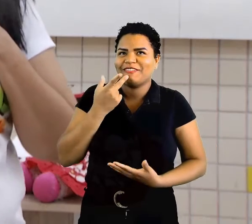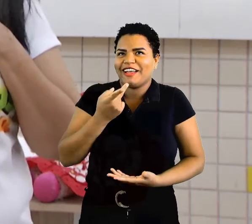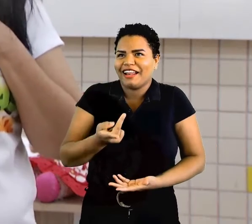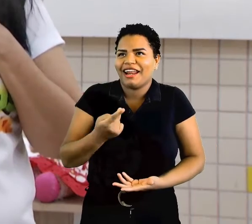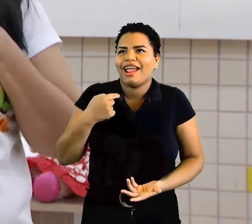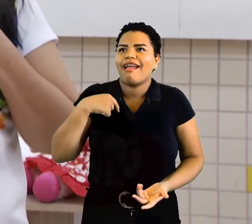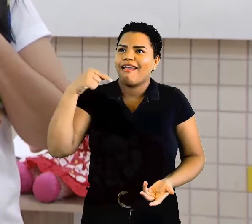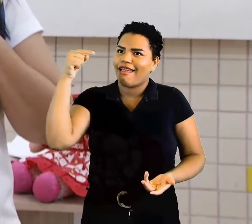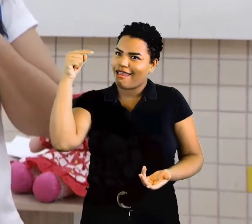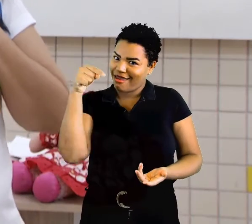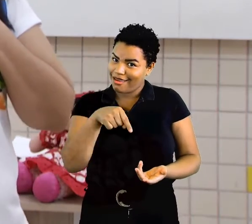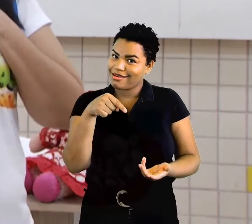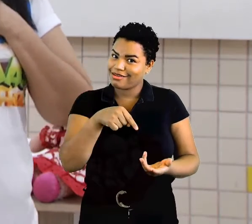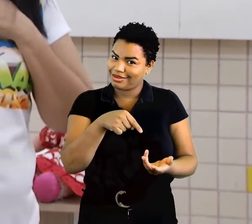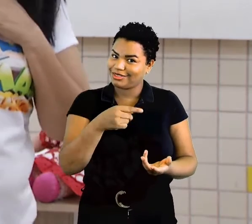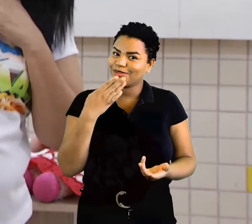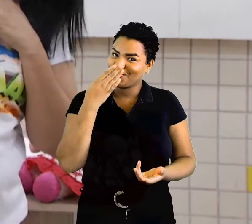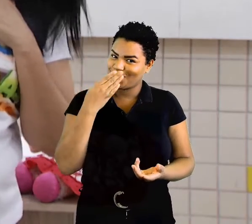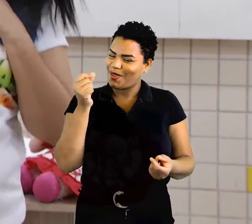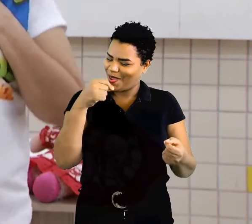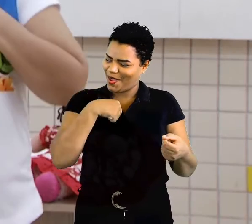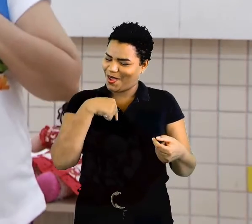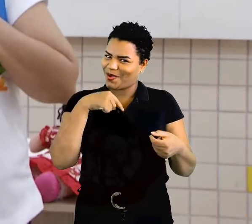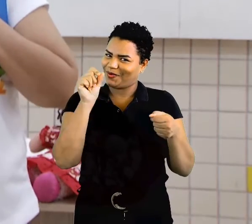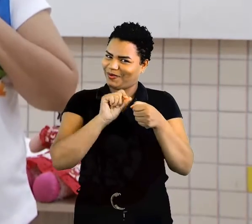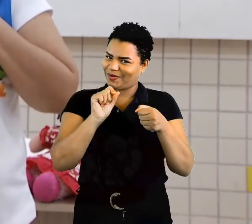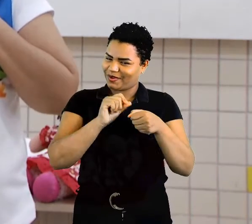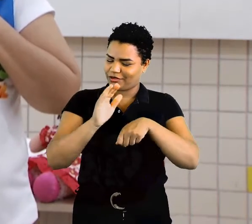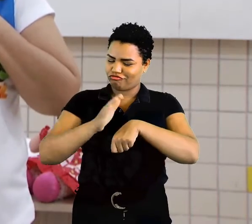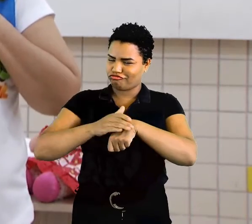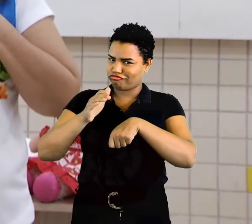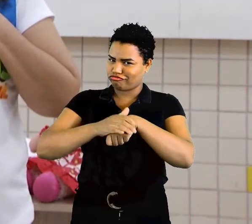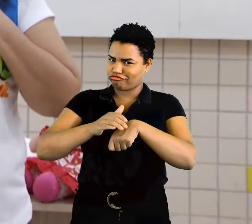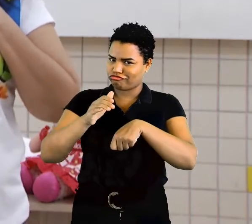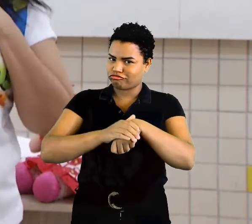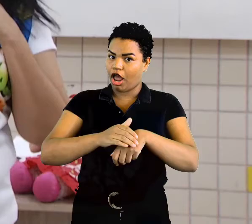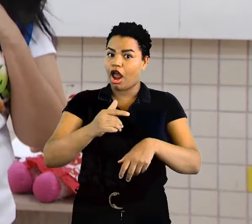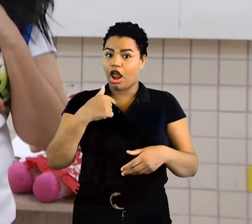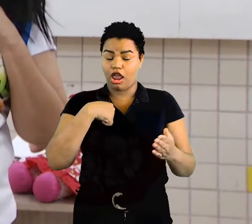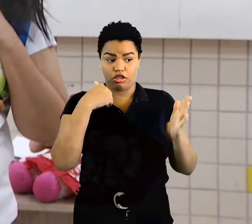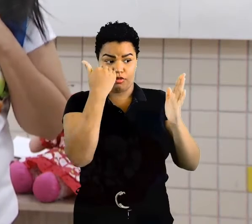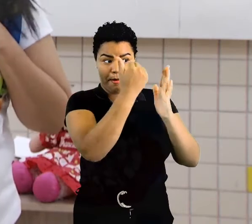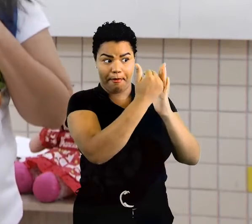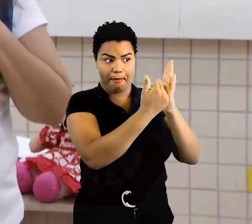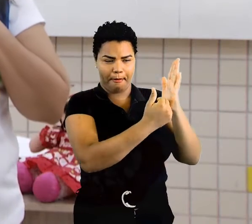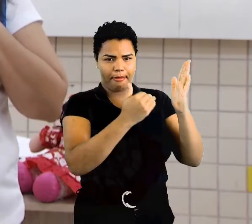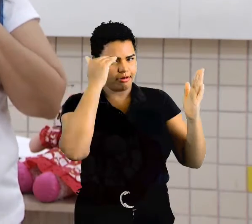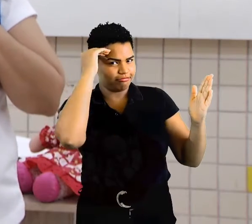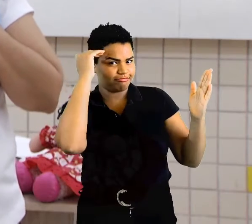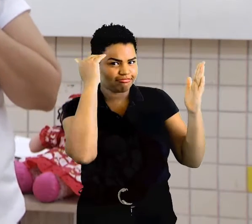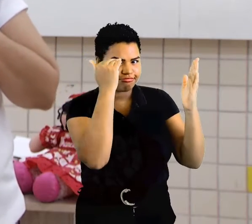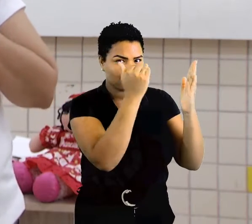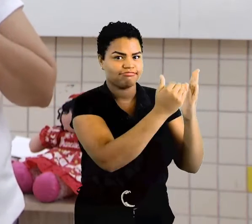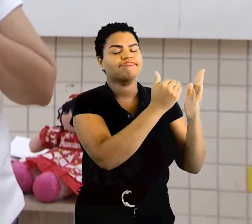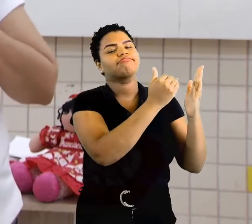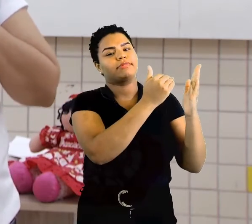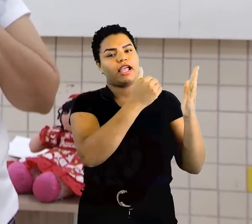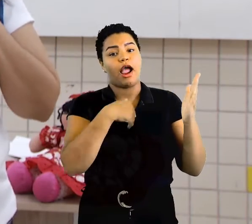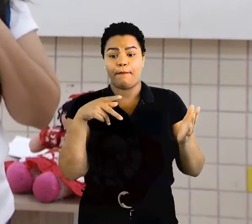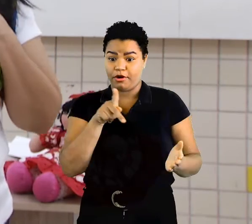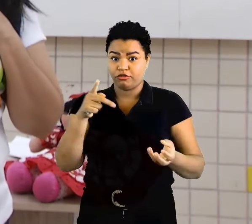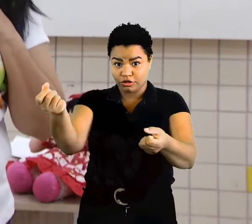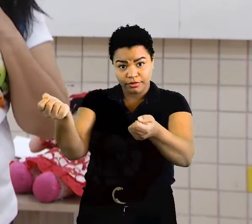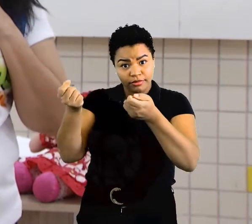fui eu que preparei. Este brigadeiro eu fiz com as orientações que eu li o texto, porque eu prestei atenção no que a professora explicou,